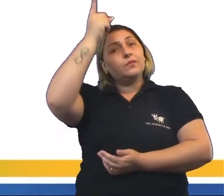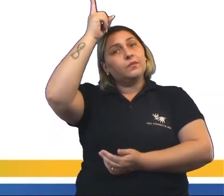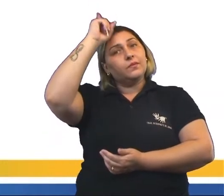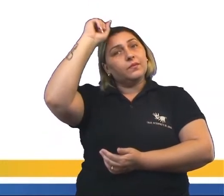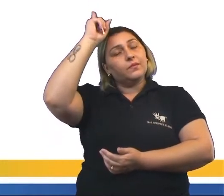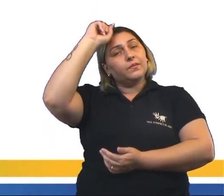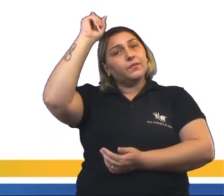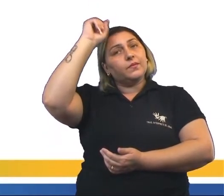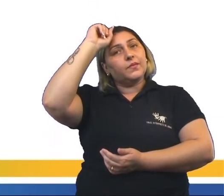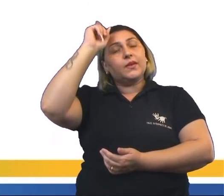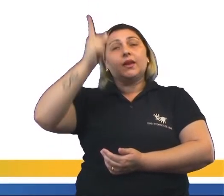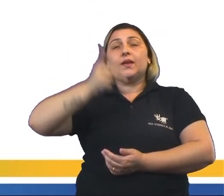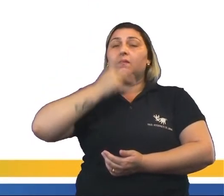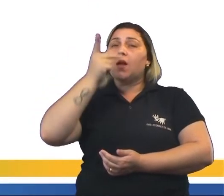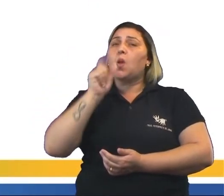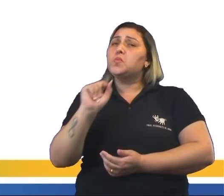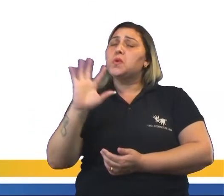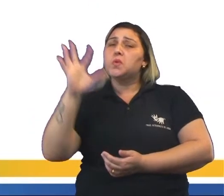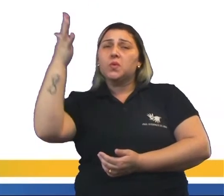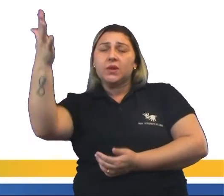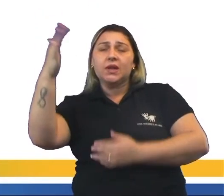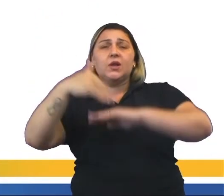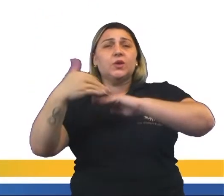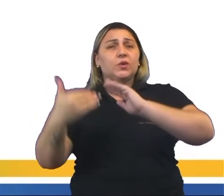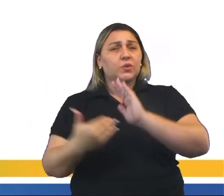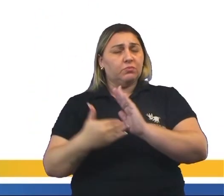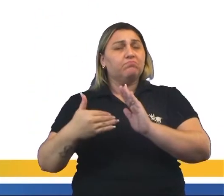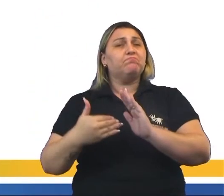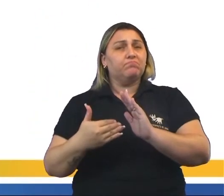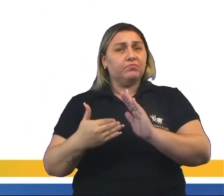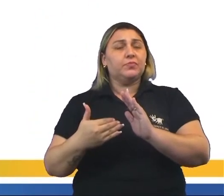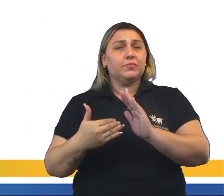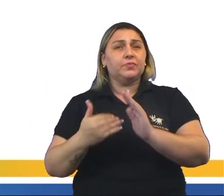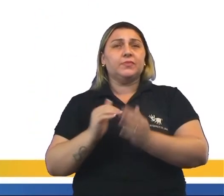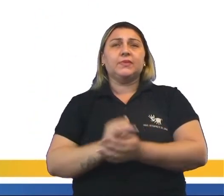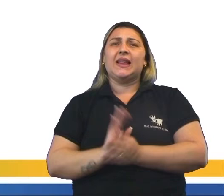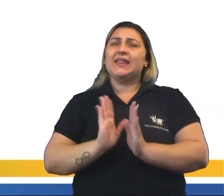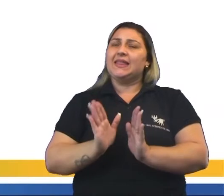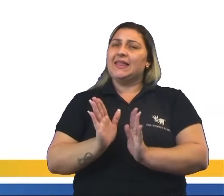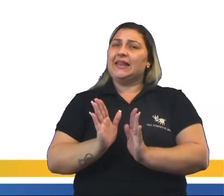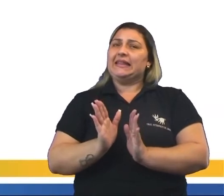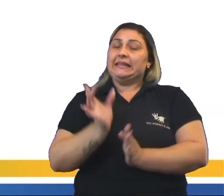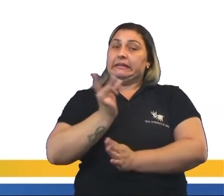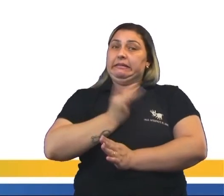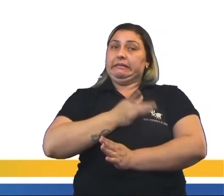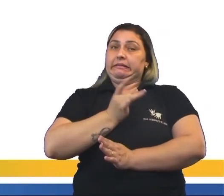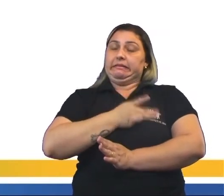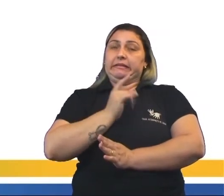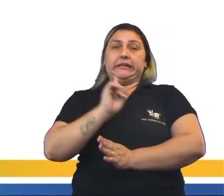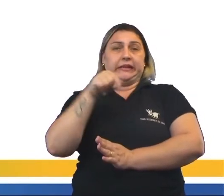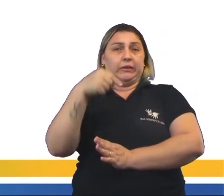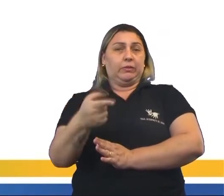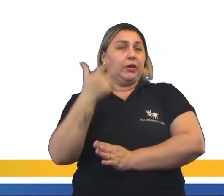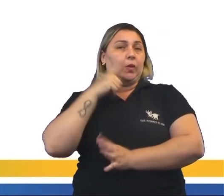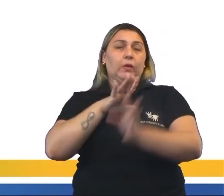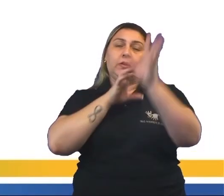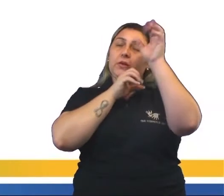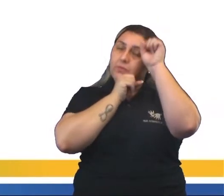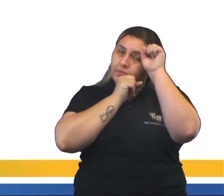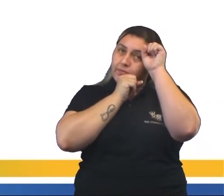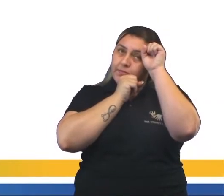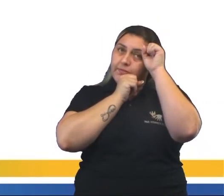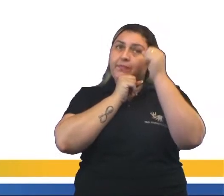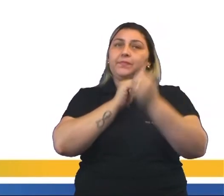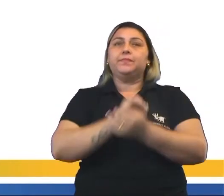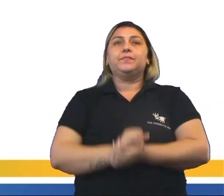velhos contavam causos de todos os tipos. Uns até me davam tanto medo que depois não conseguia